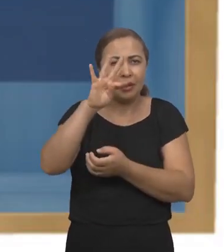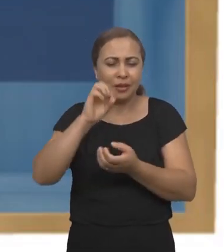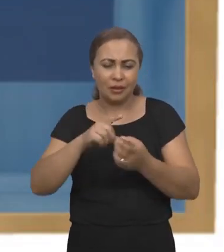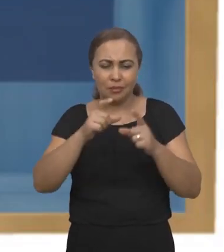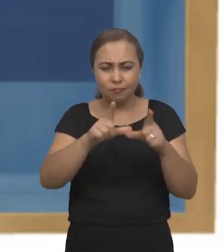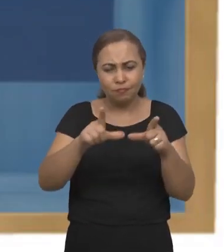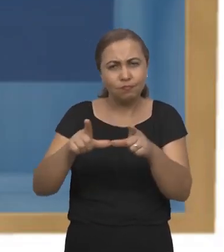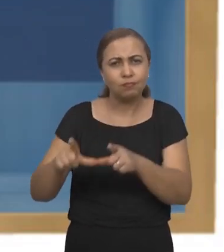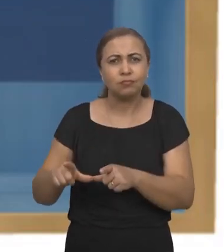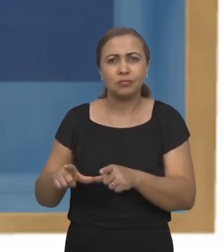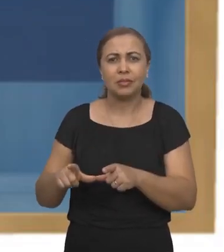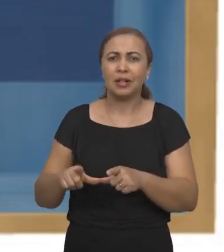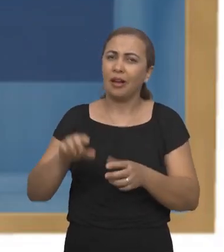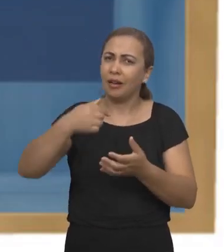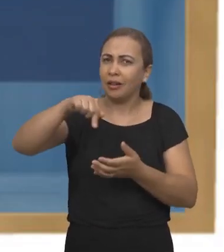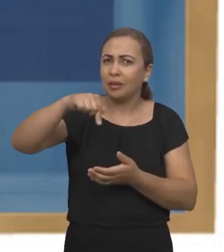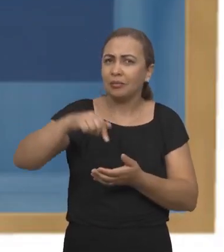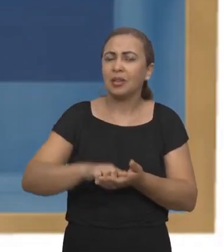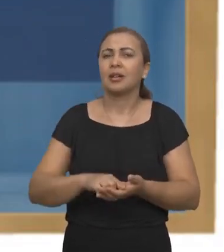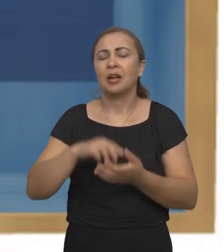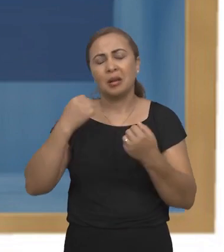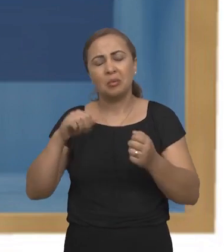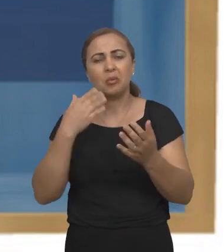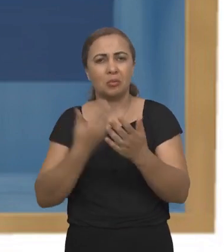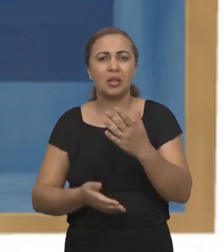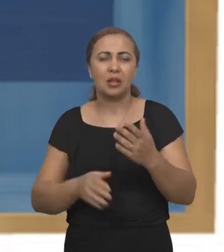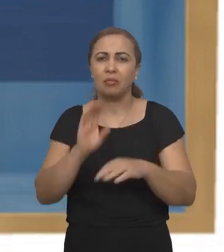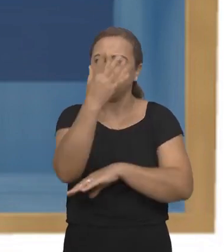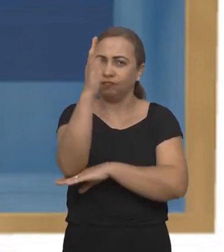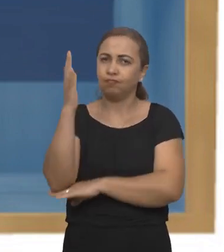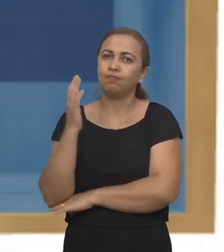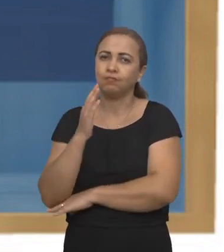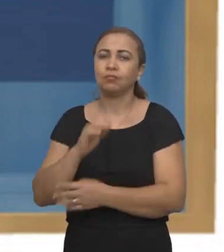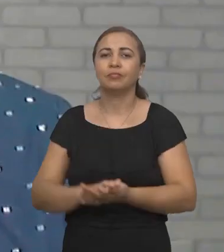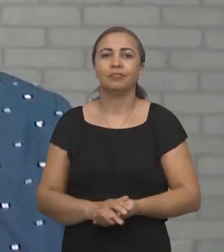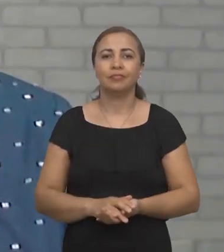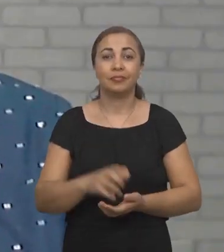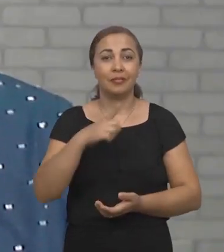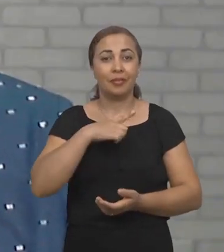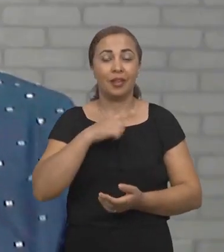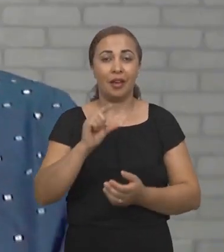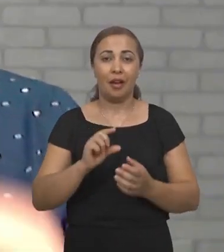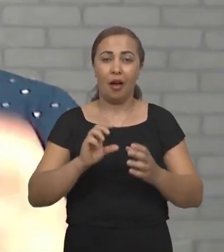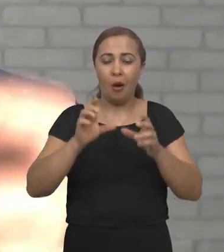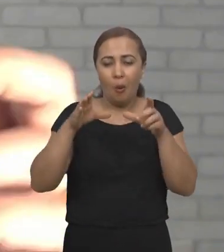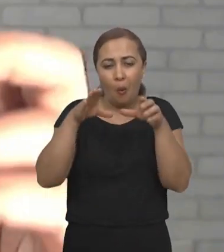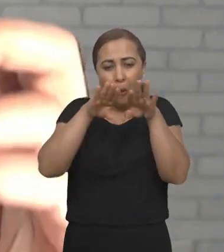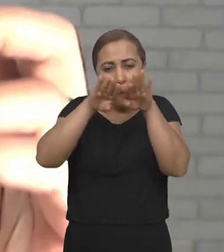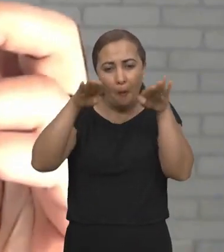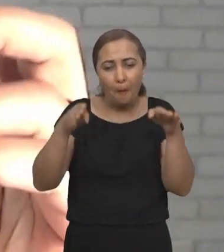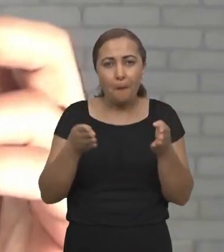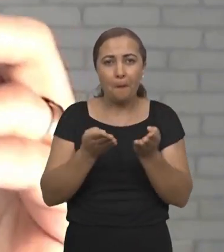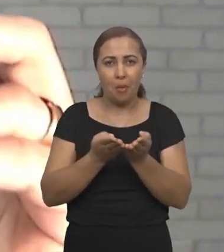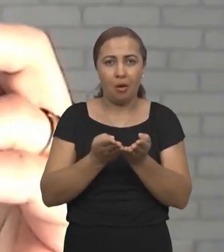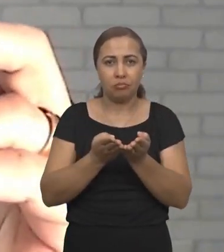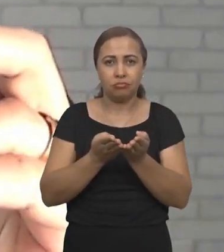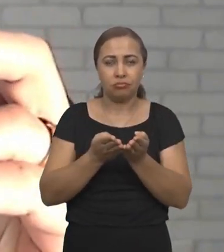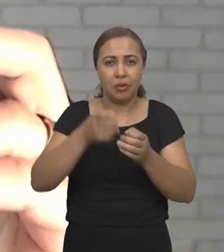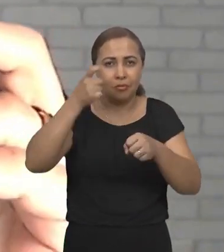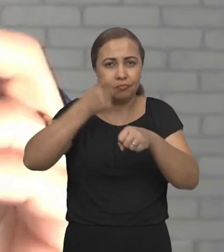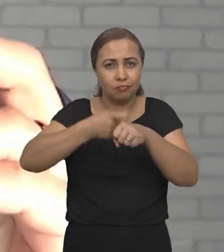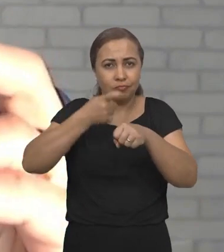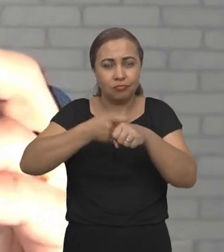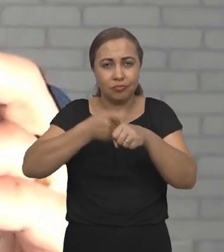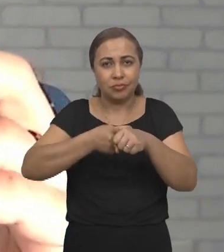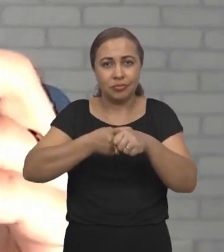são uma fonte de energia esgotável e prejudicial ao meio ambiente. Eu tenho aqui um bloco metálico de cobre. O